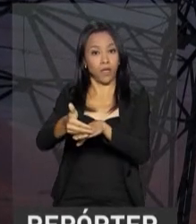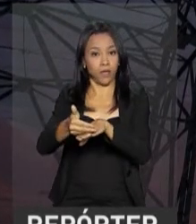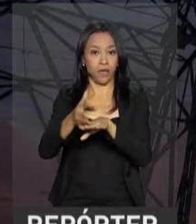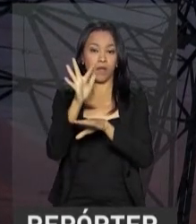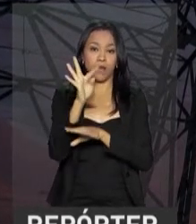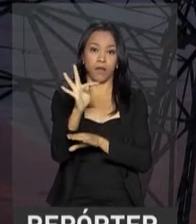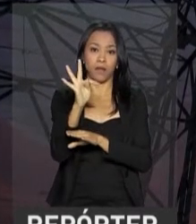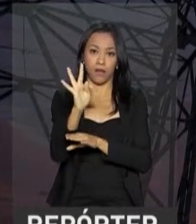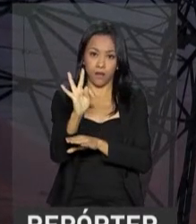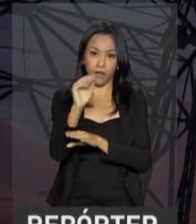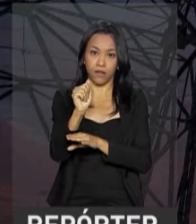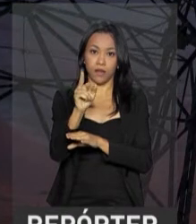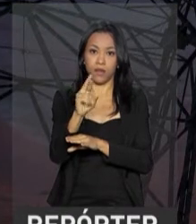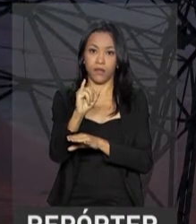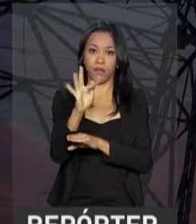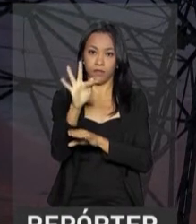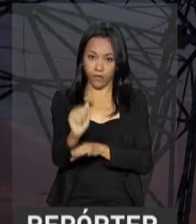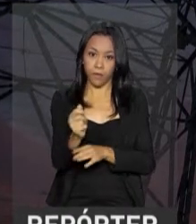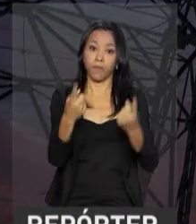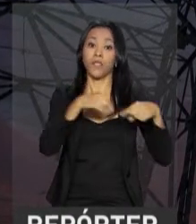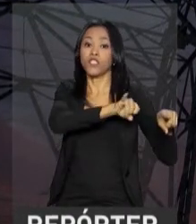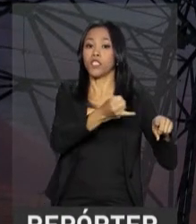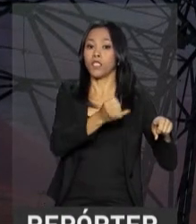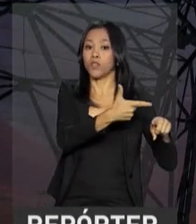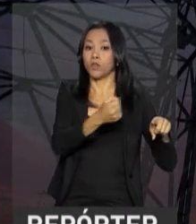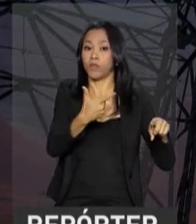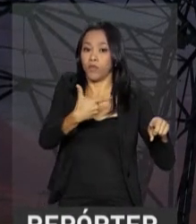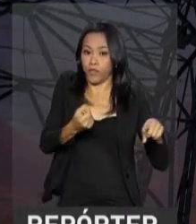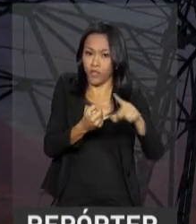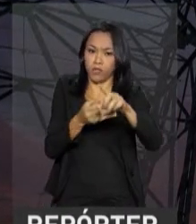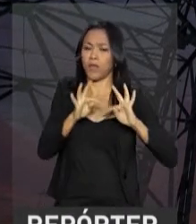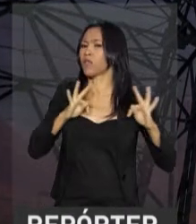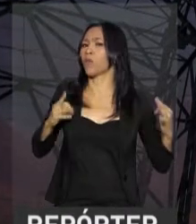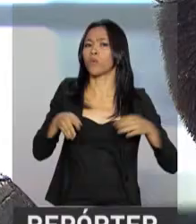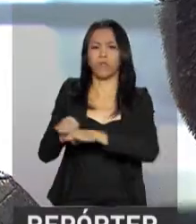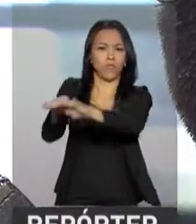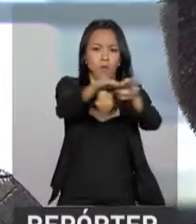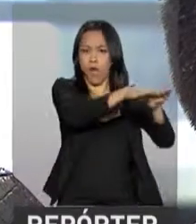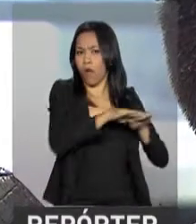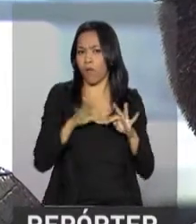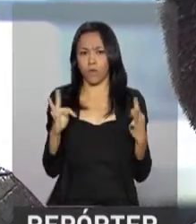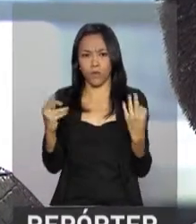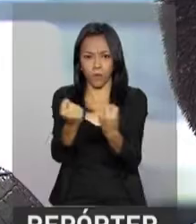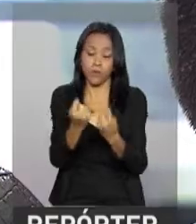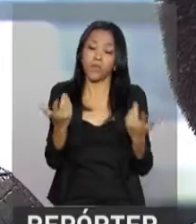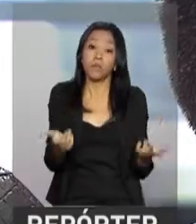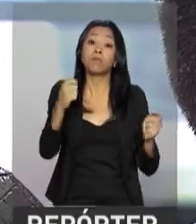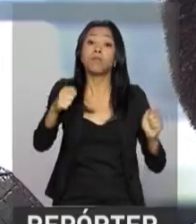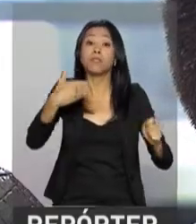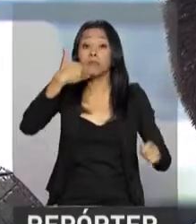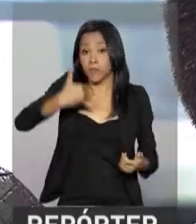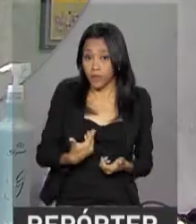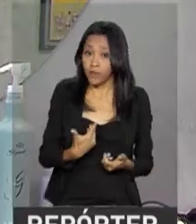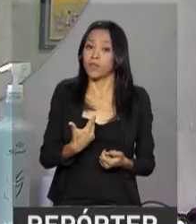2019 e em janeiro de 2020 a tarifa já vai estar disponível para toda a população o consumidor deve pedir a adesão à nova